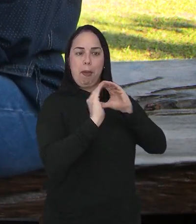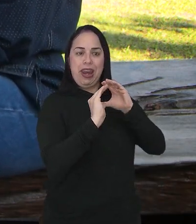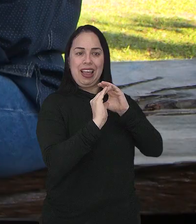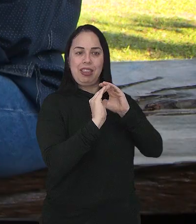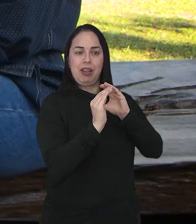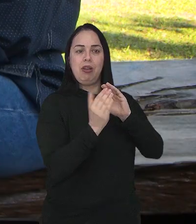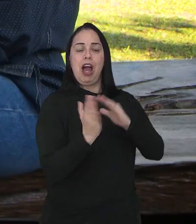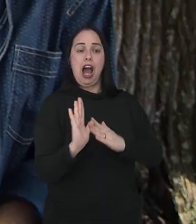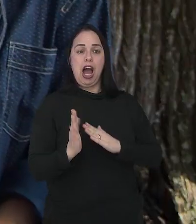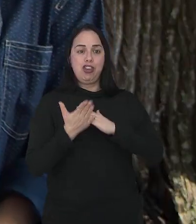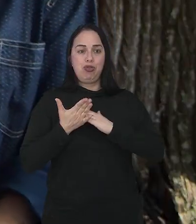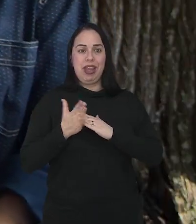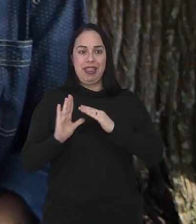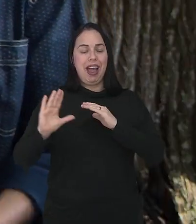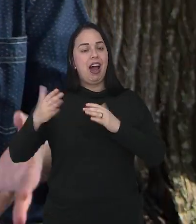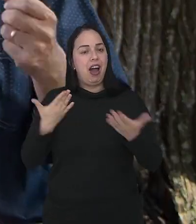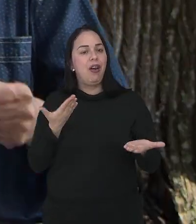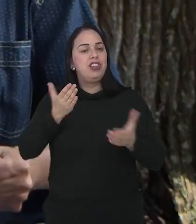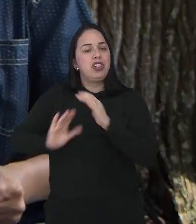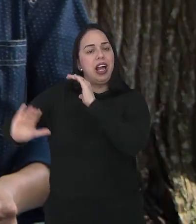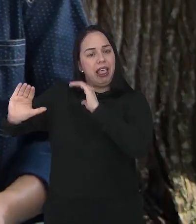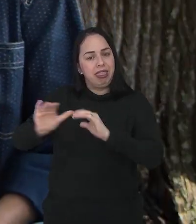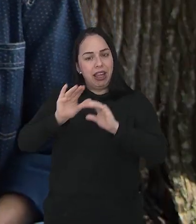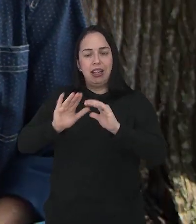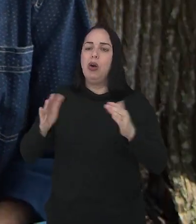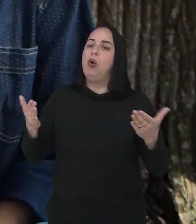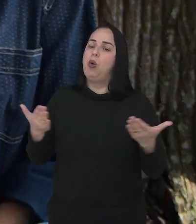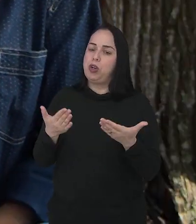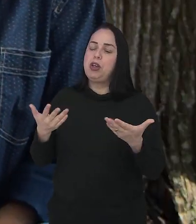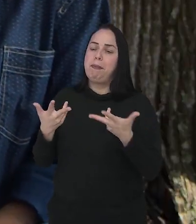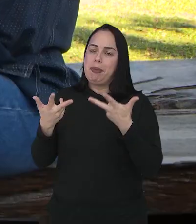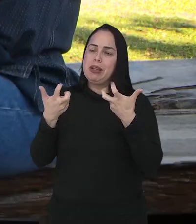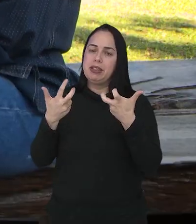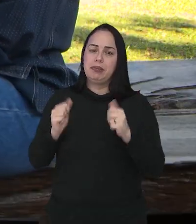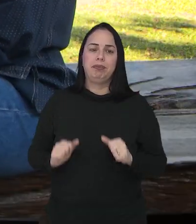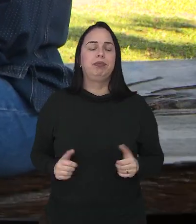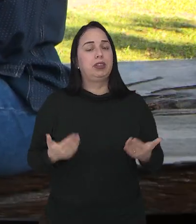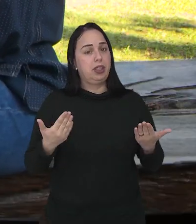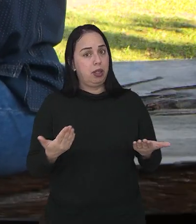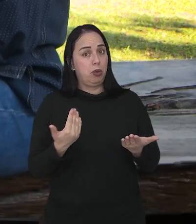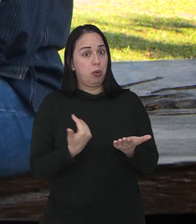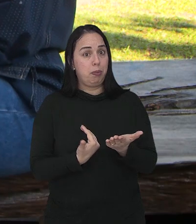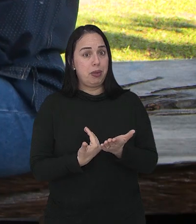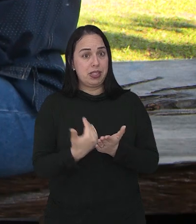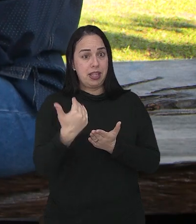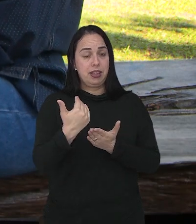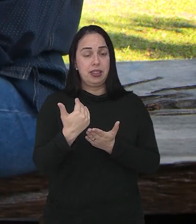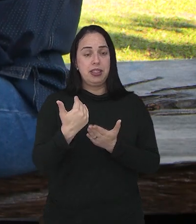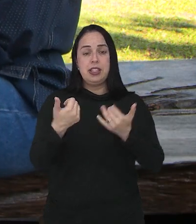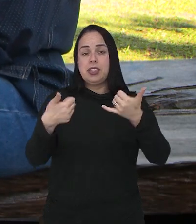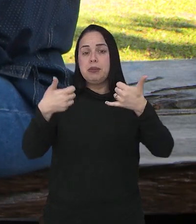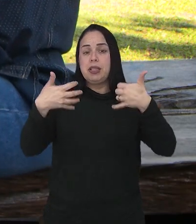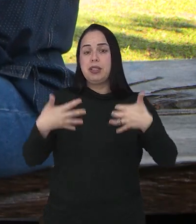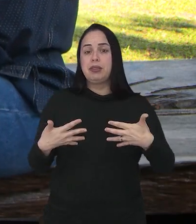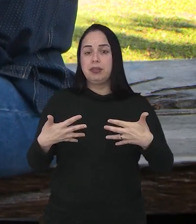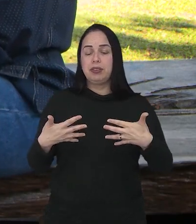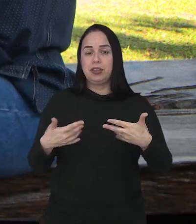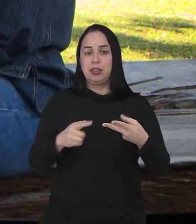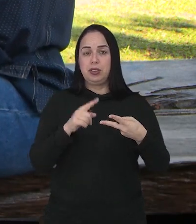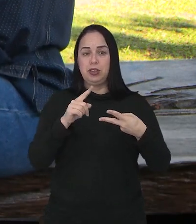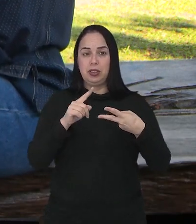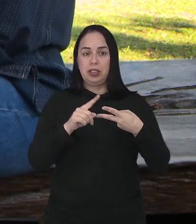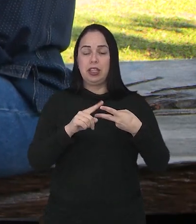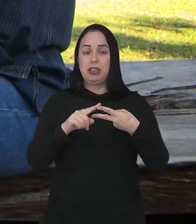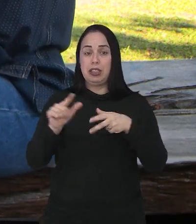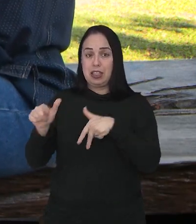profissão como cantora. Total. Hoje eu enxergo, né? Eu comecei o programa falando sobre o seu